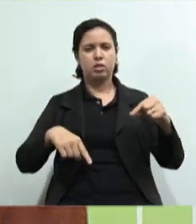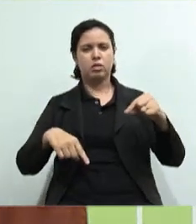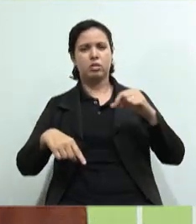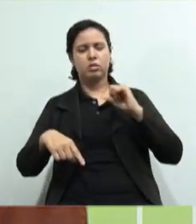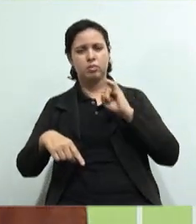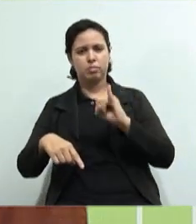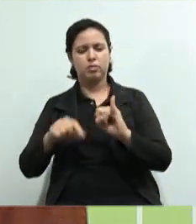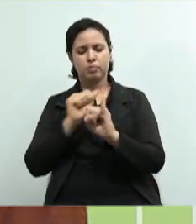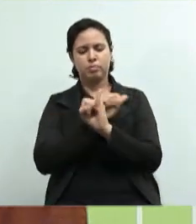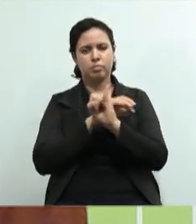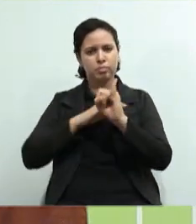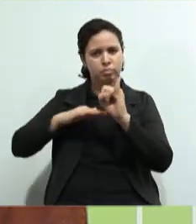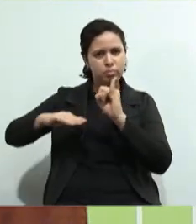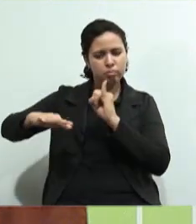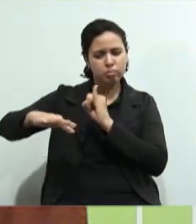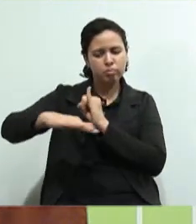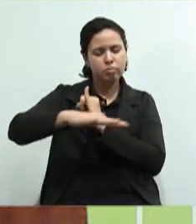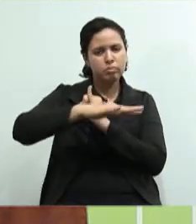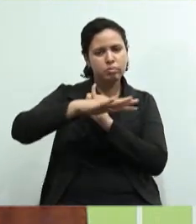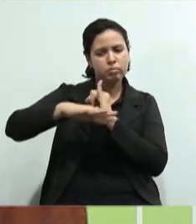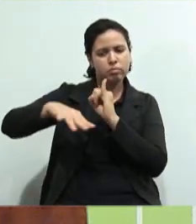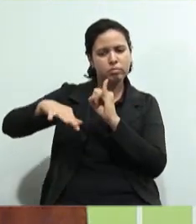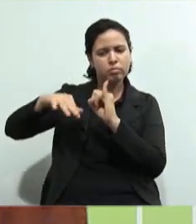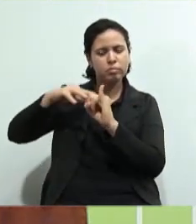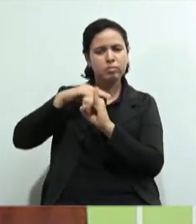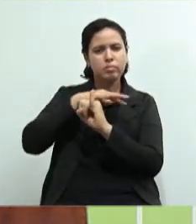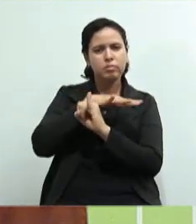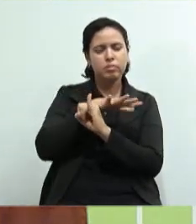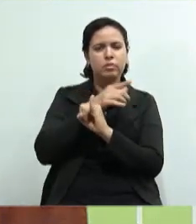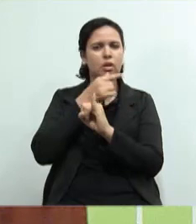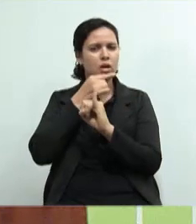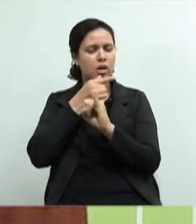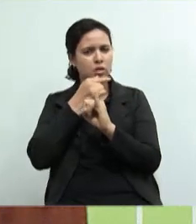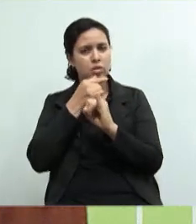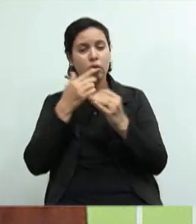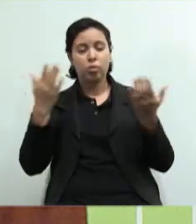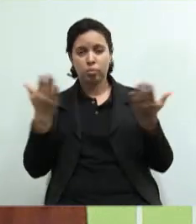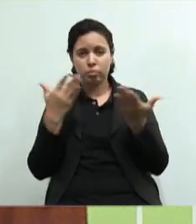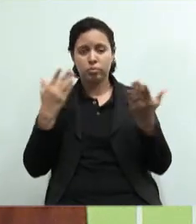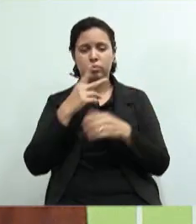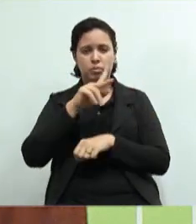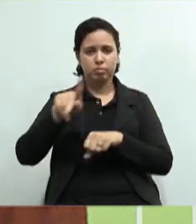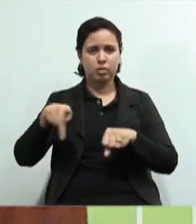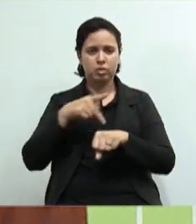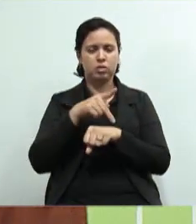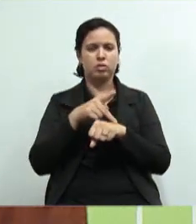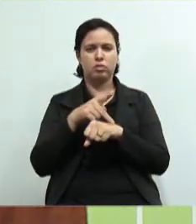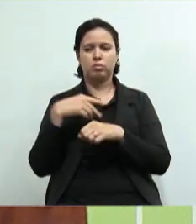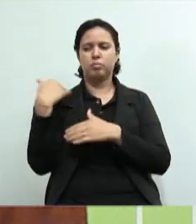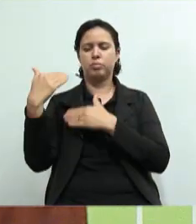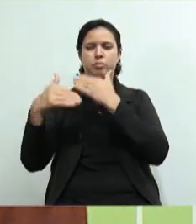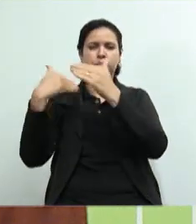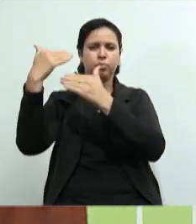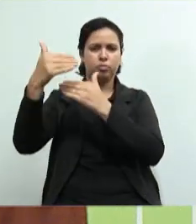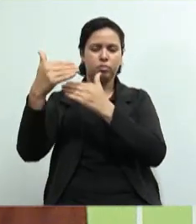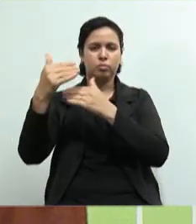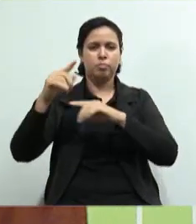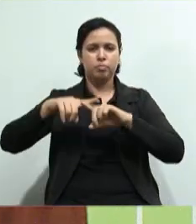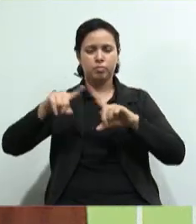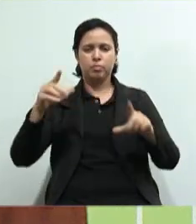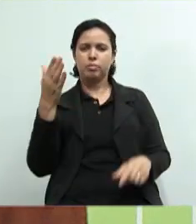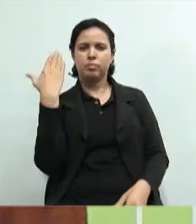por várias ilhas. Embora hoje seja um país bem desenvolvido, mas naquela